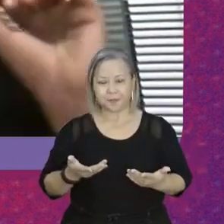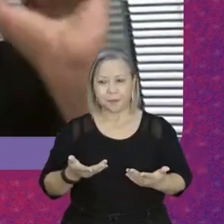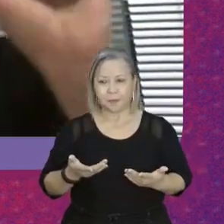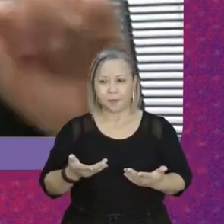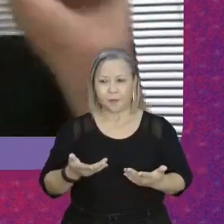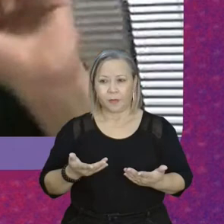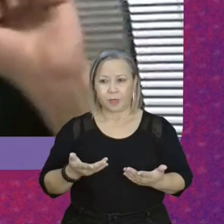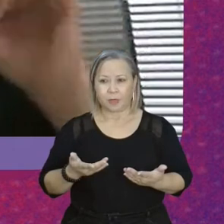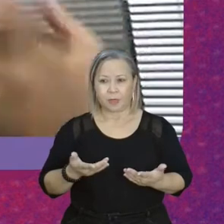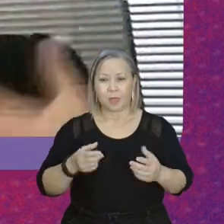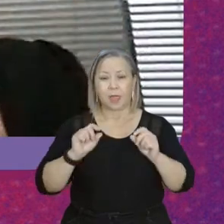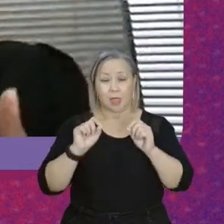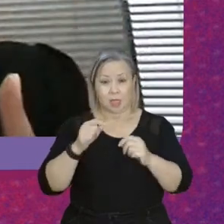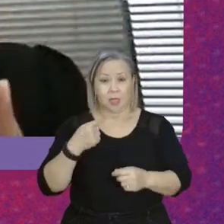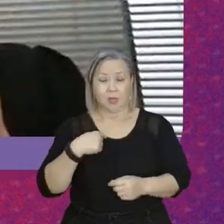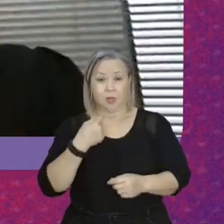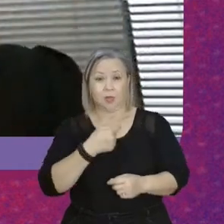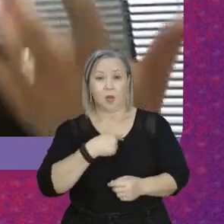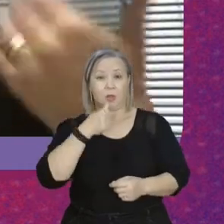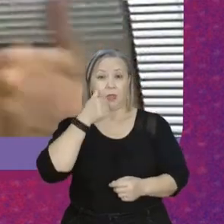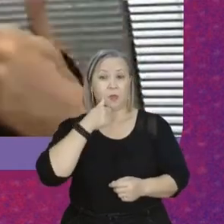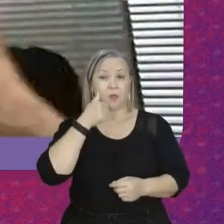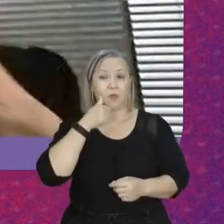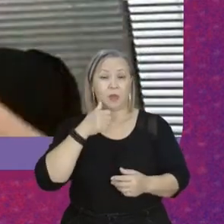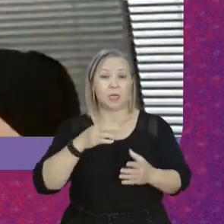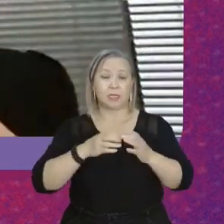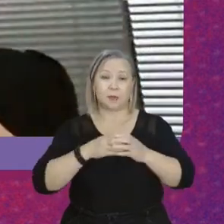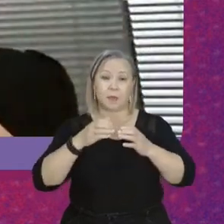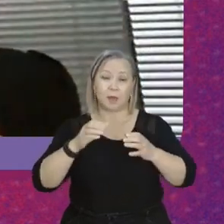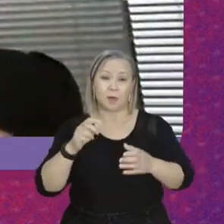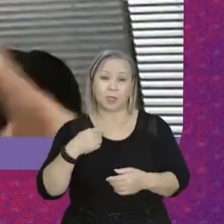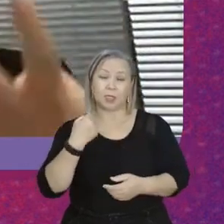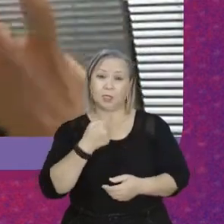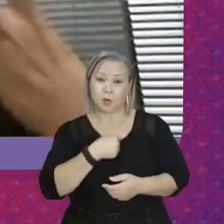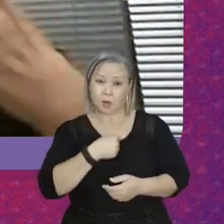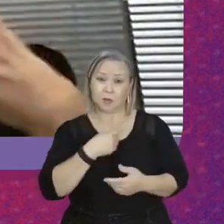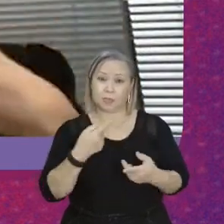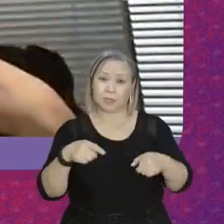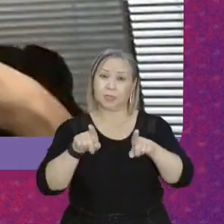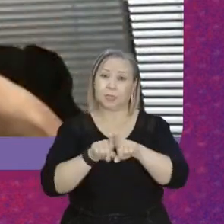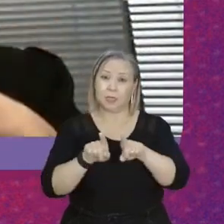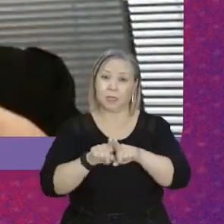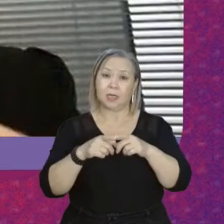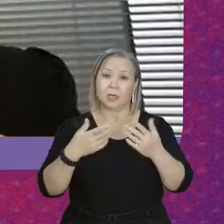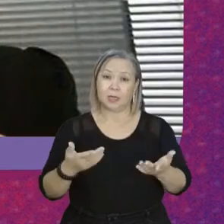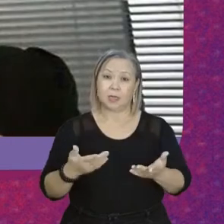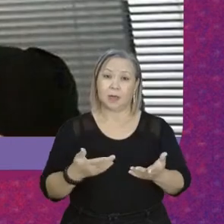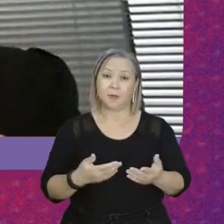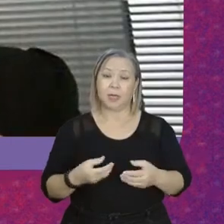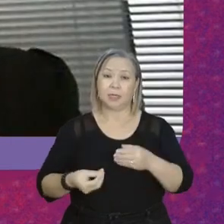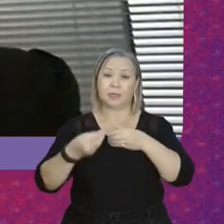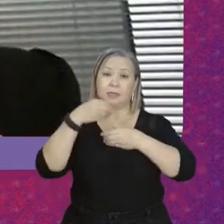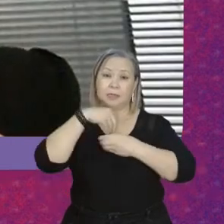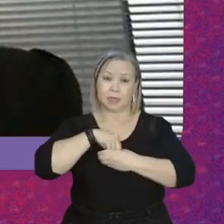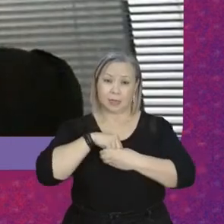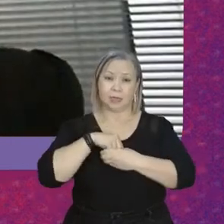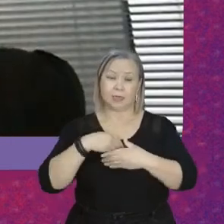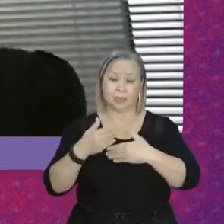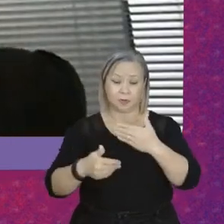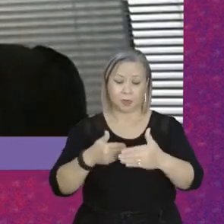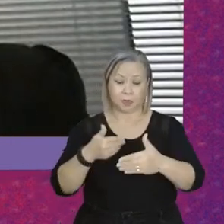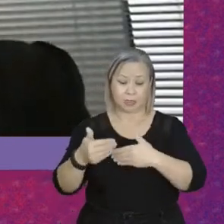segundos, que nós, mulheres, né, a maioria de nós, mulheres, também internaliza esse processo